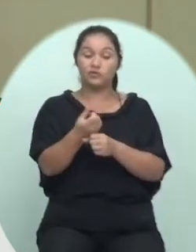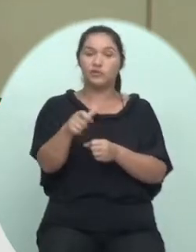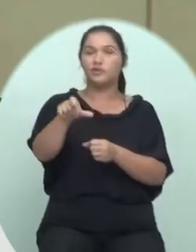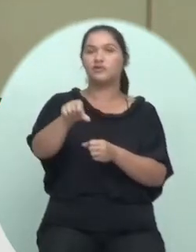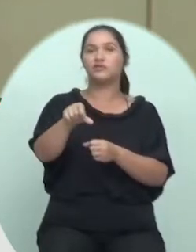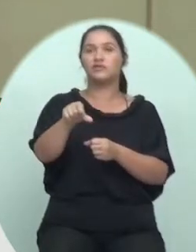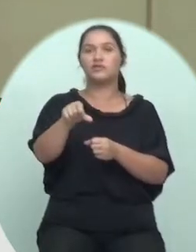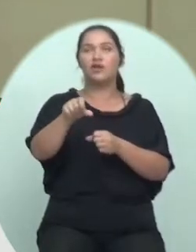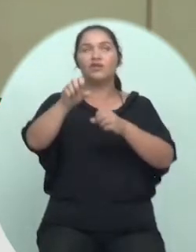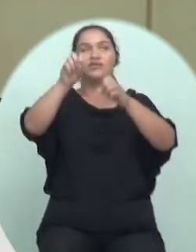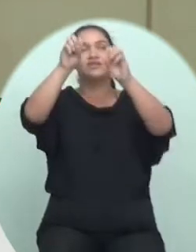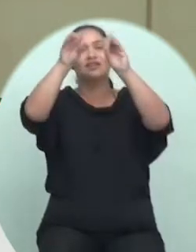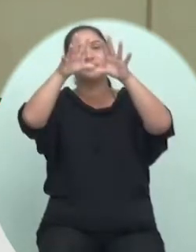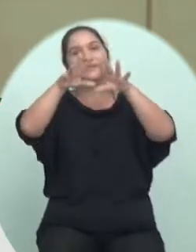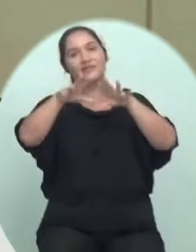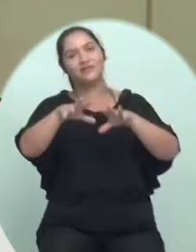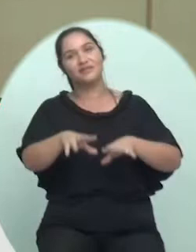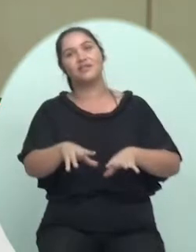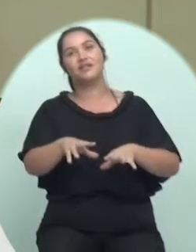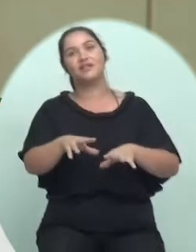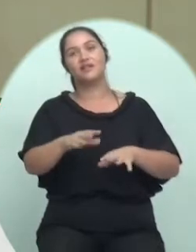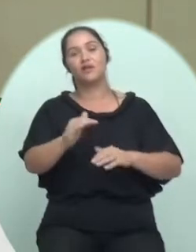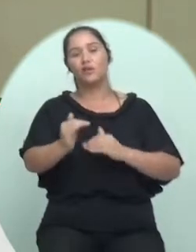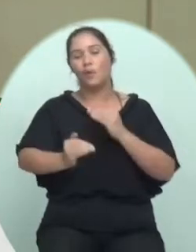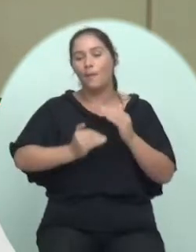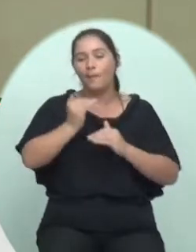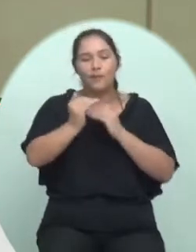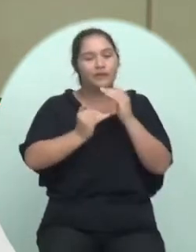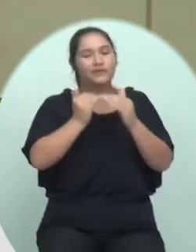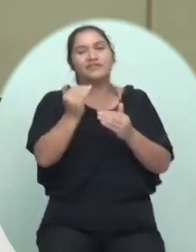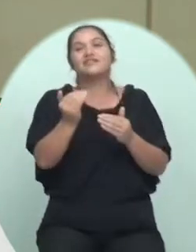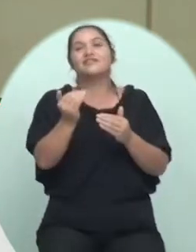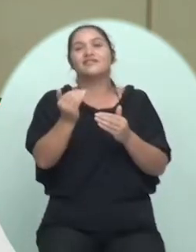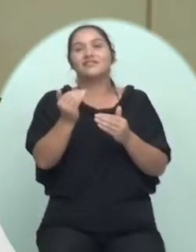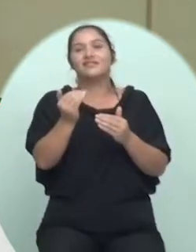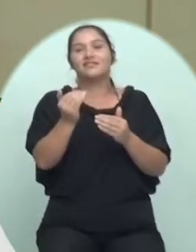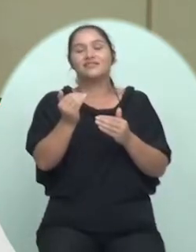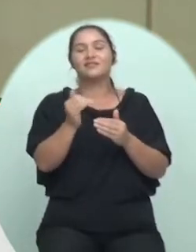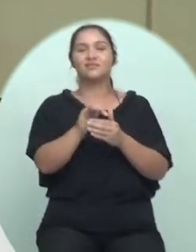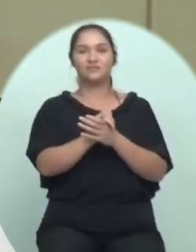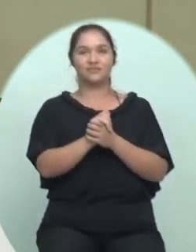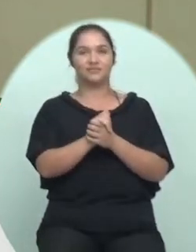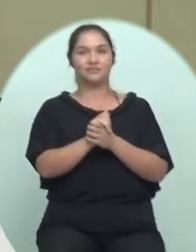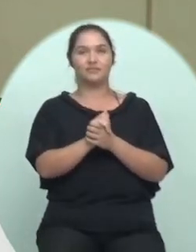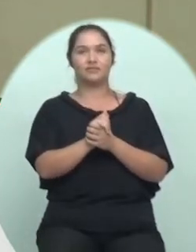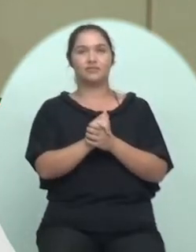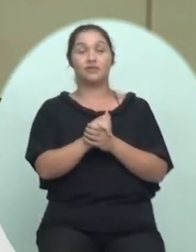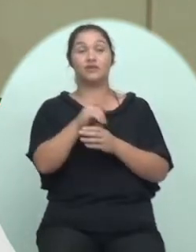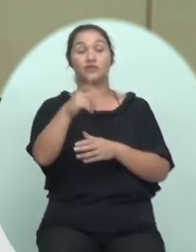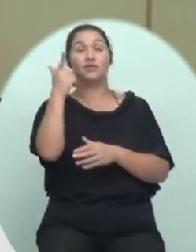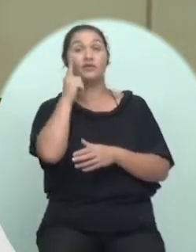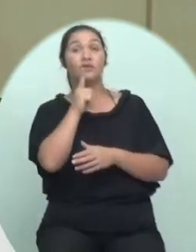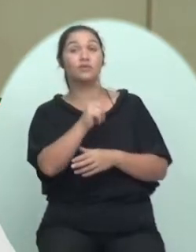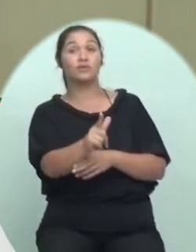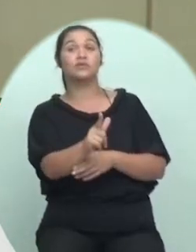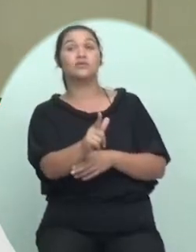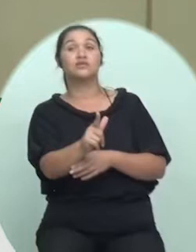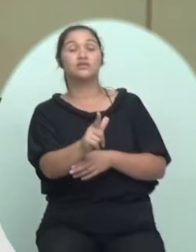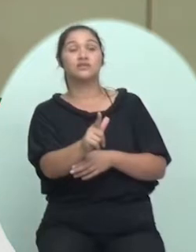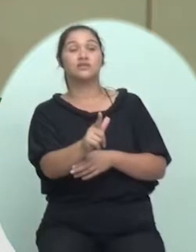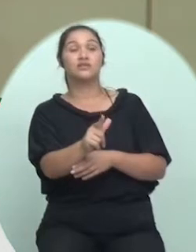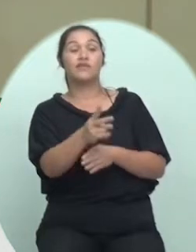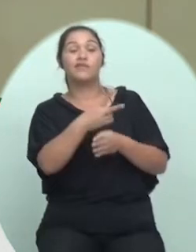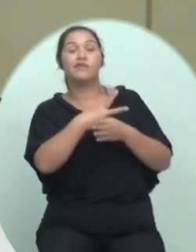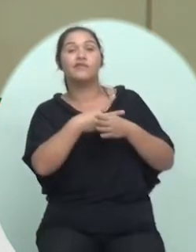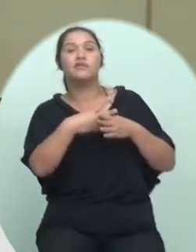ano produtivo, um ano de bênção, um ano de restituição de muitas coisas que foi perdido ao longo de